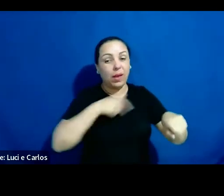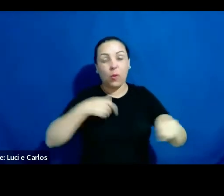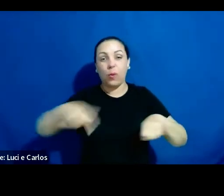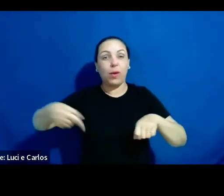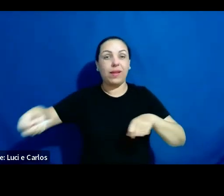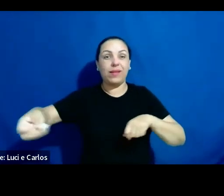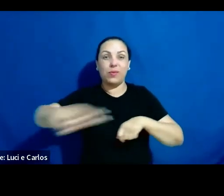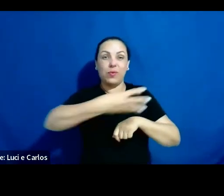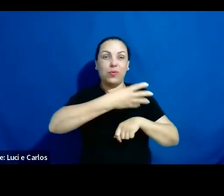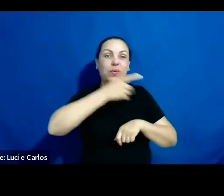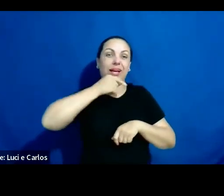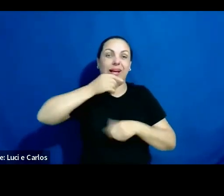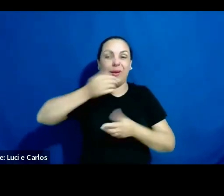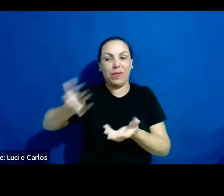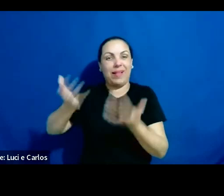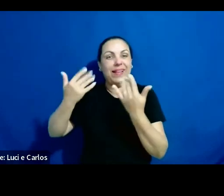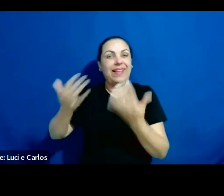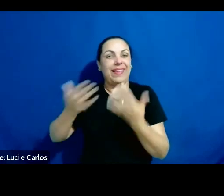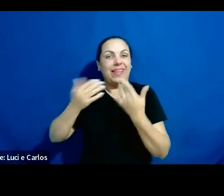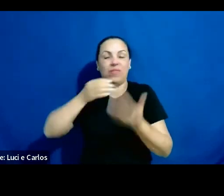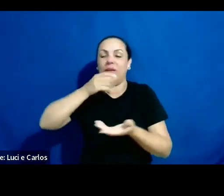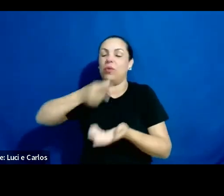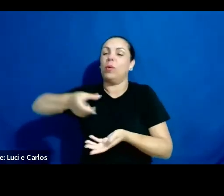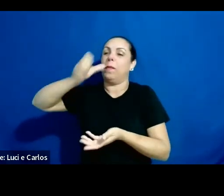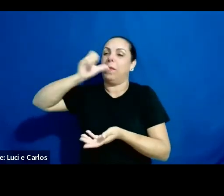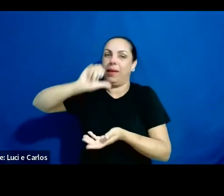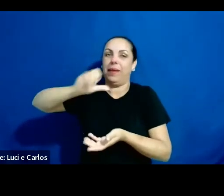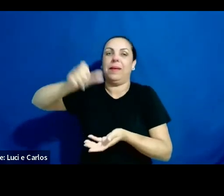chegando. Quando você tiver